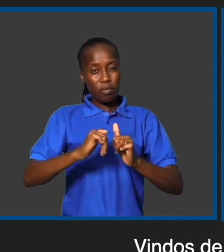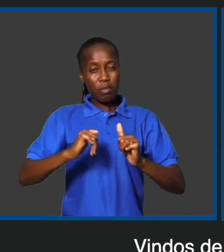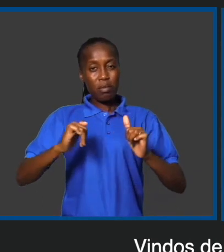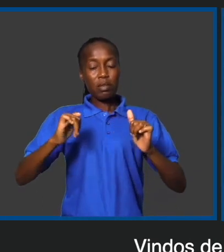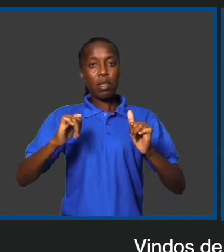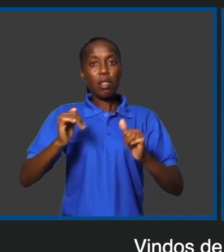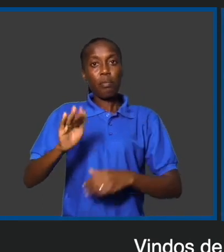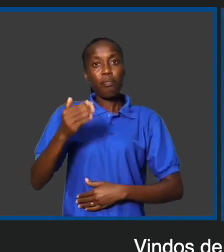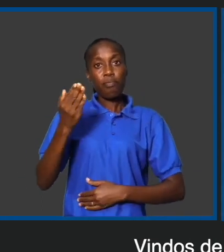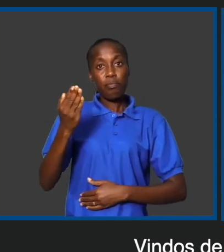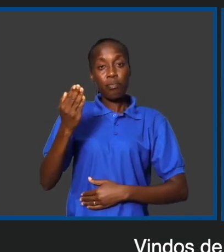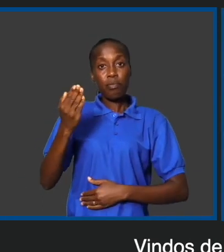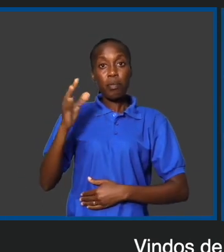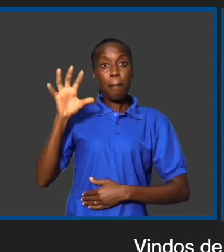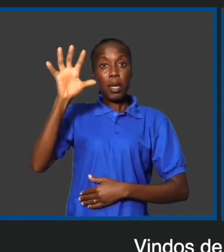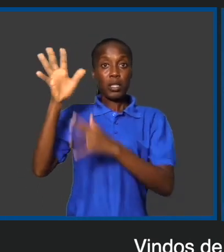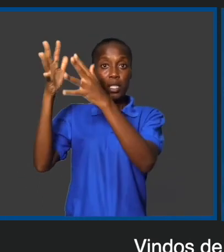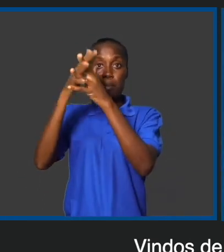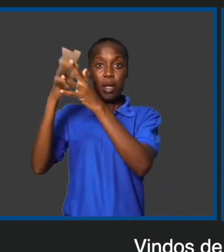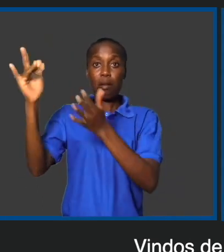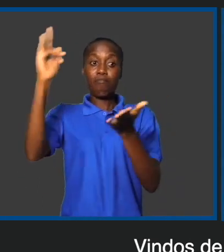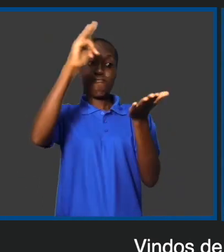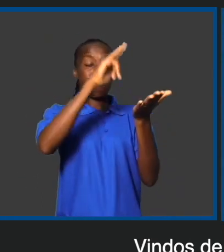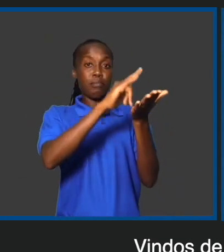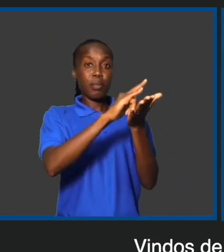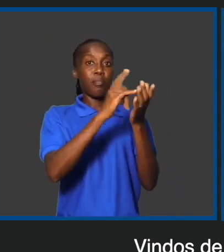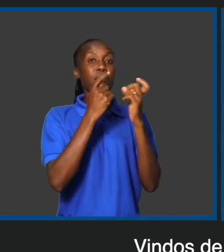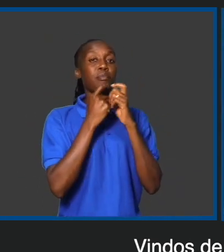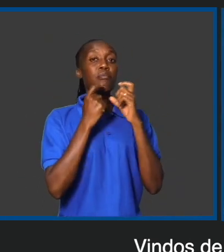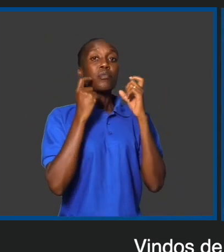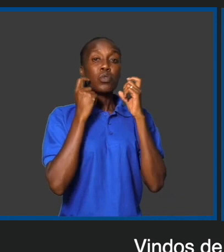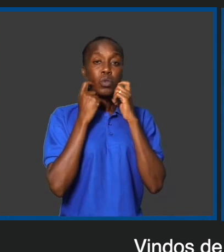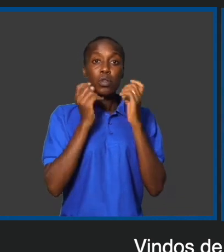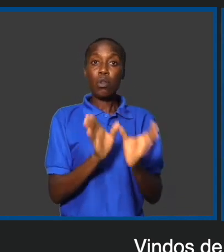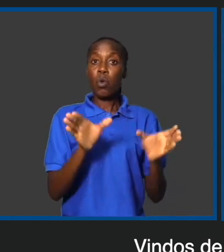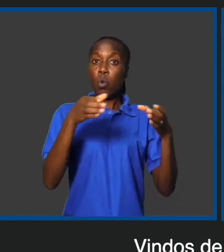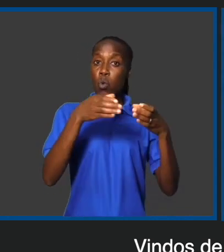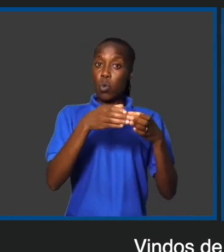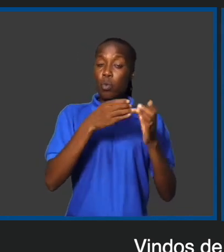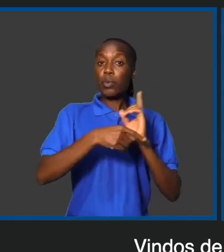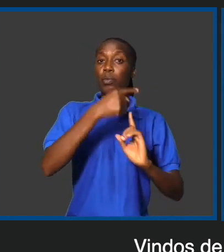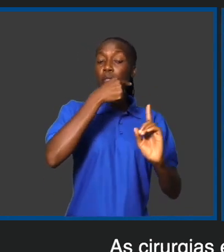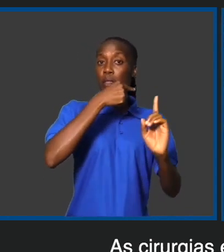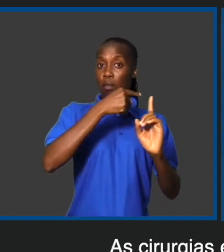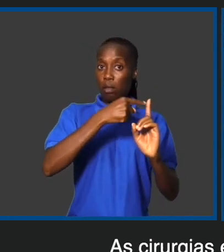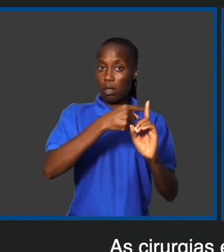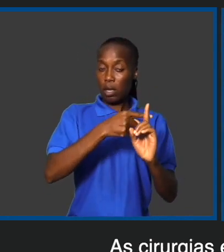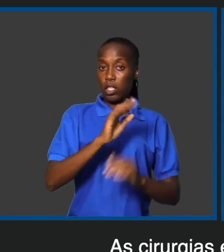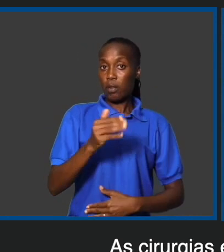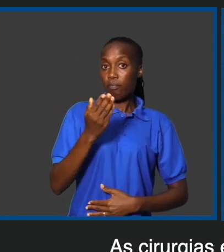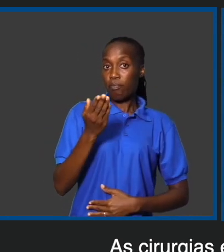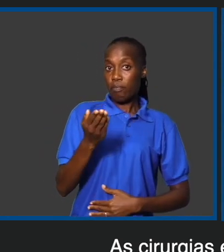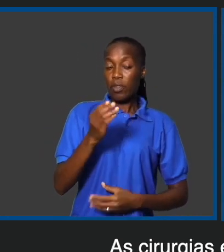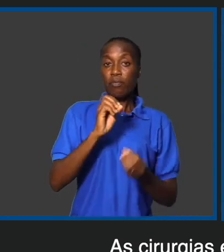especialistas vindos dos Estados Unidos da América, isto é, de uma congregação cristã. Estão a